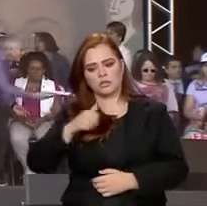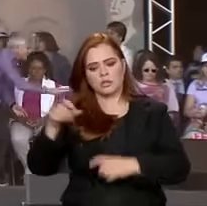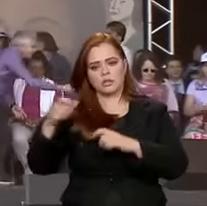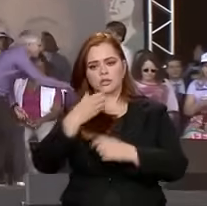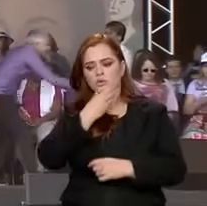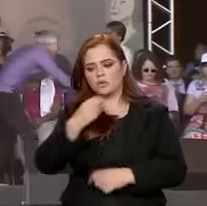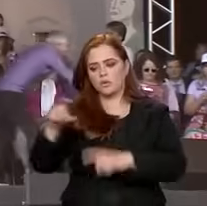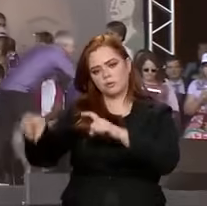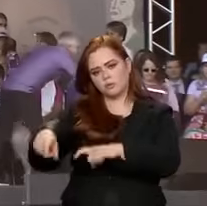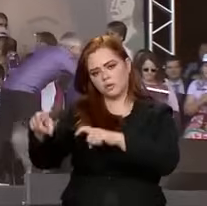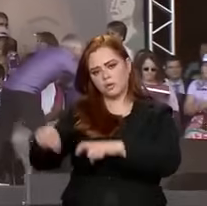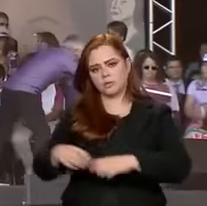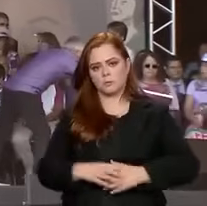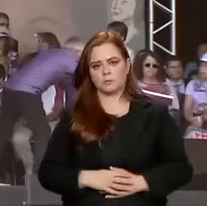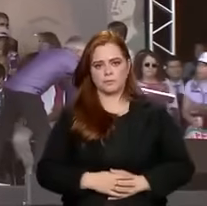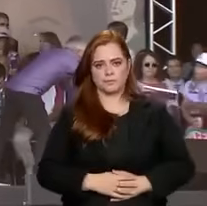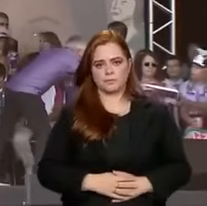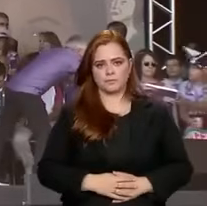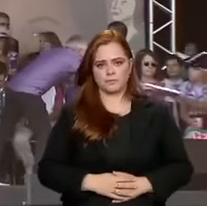rurais